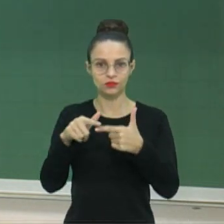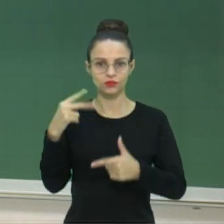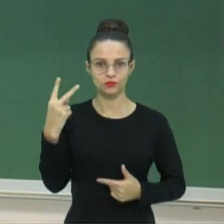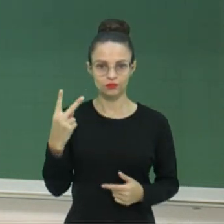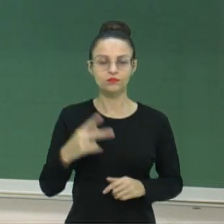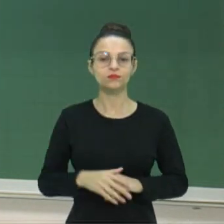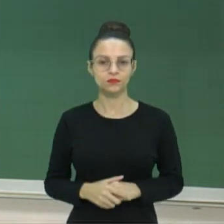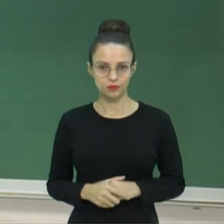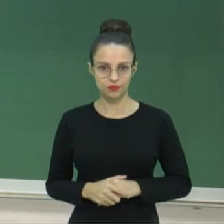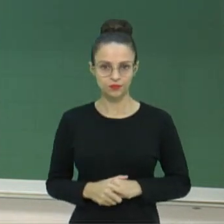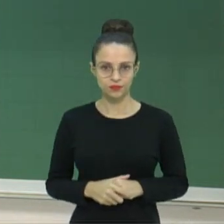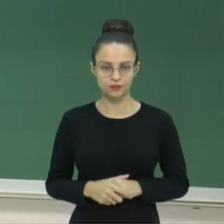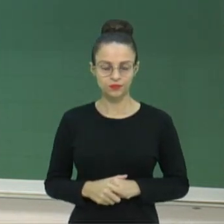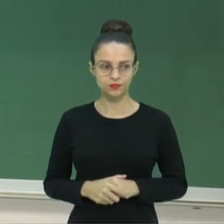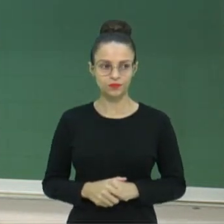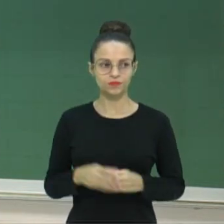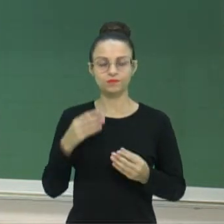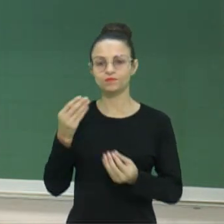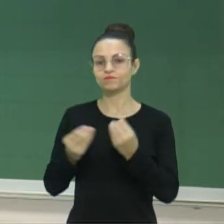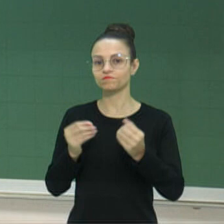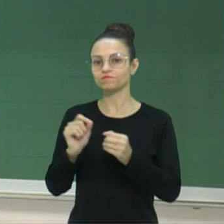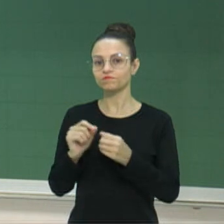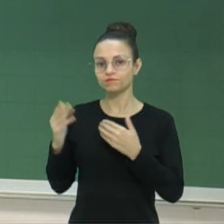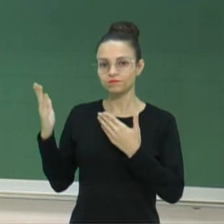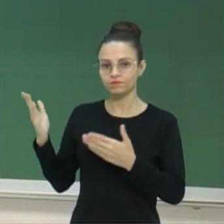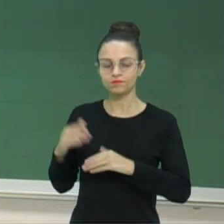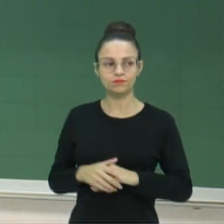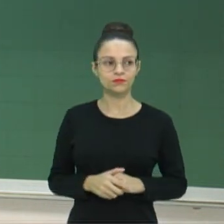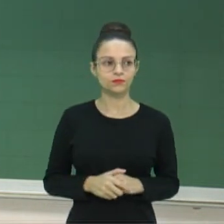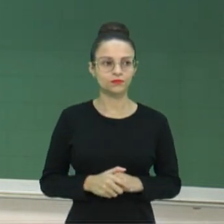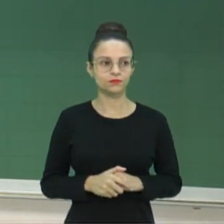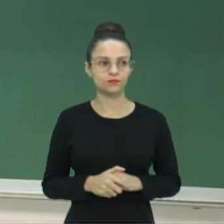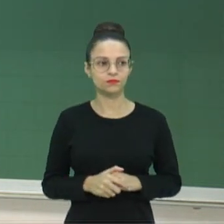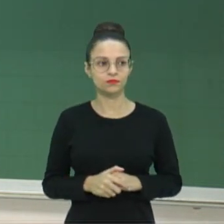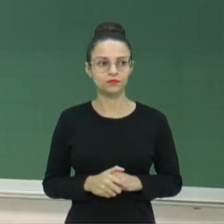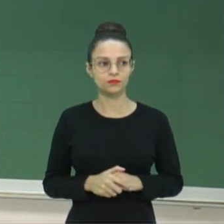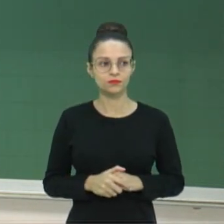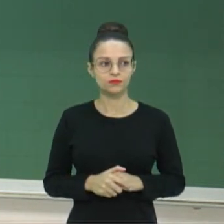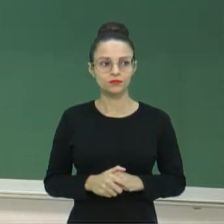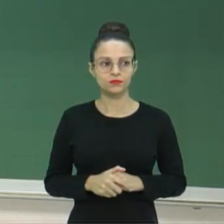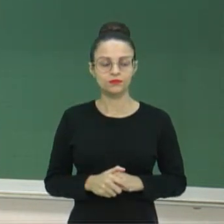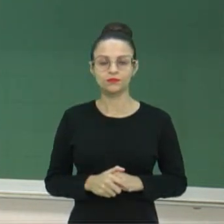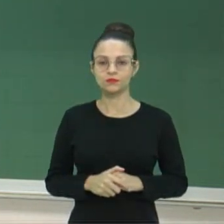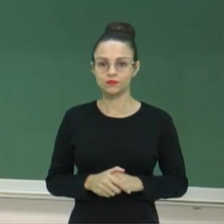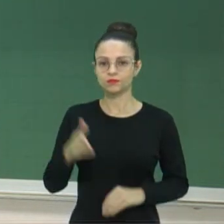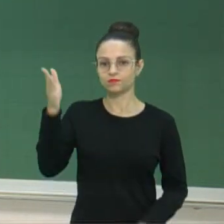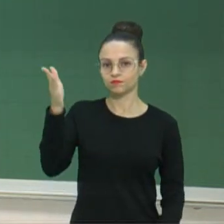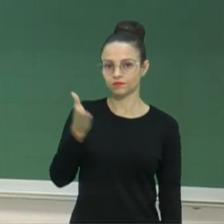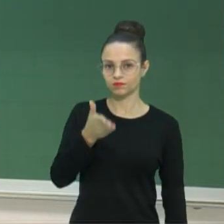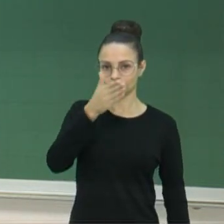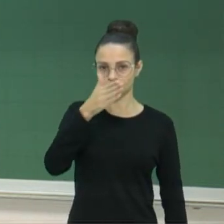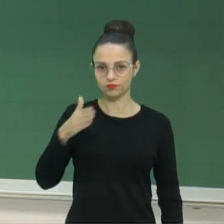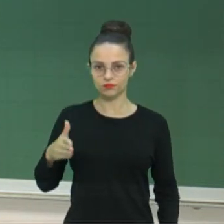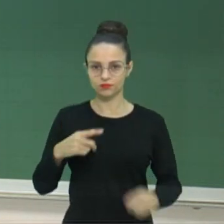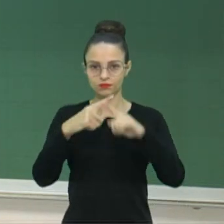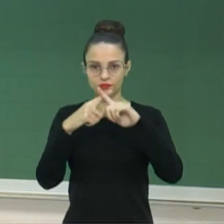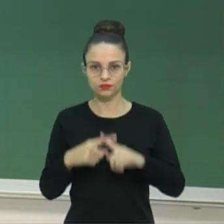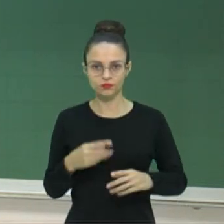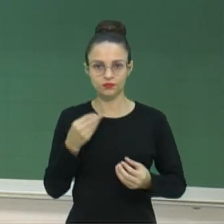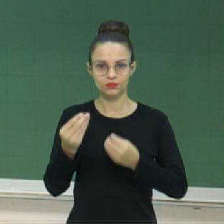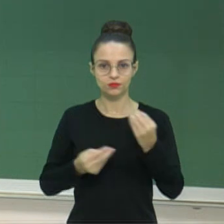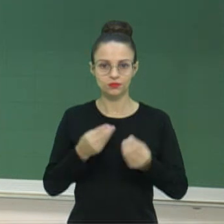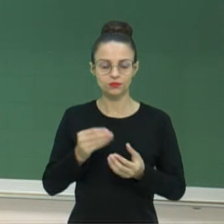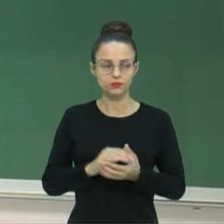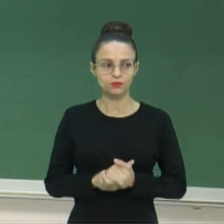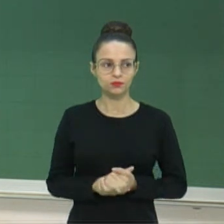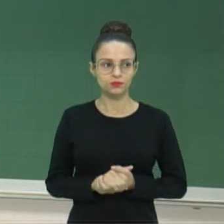ok? Como é que a gente sai disso aqui, né? Uma forma da gente sair daqui é a velha multiplicação cruzada, né? A gente pode resolver dessa